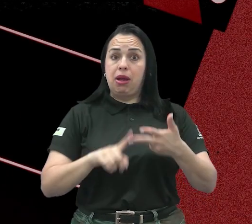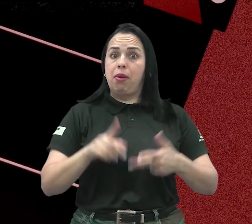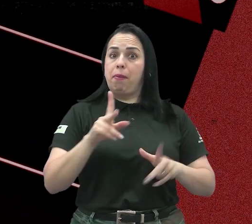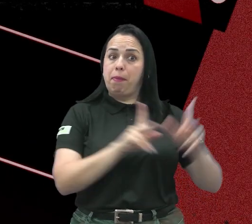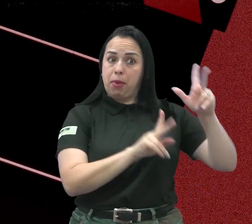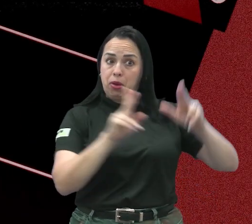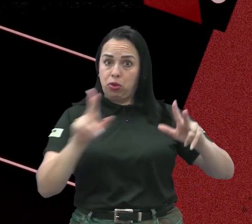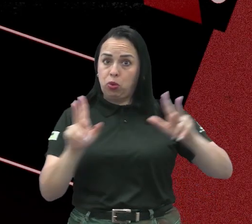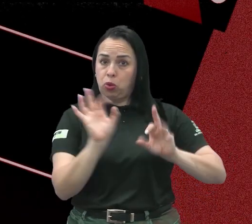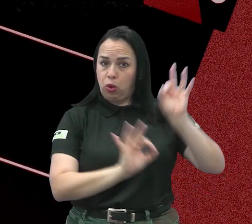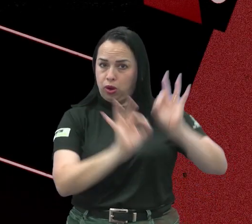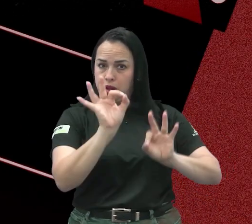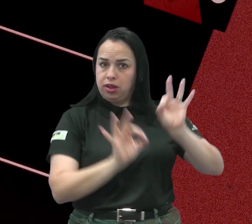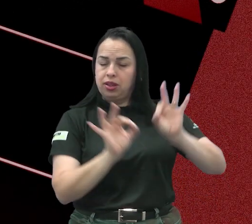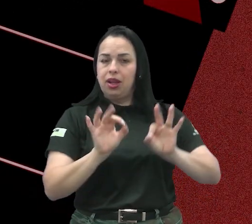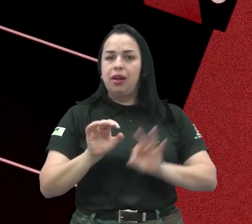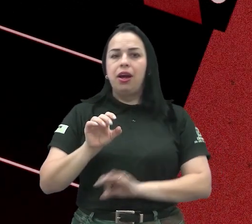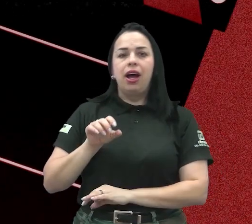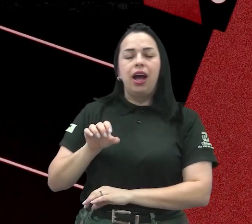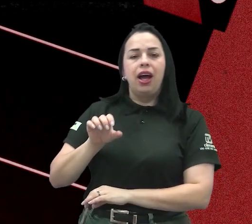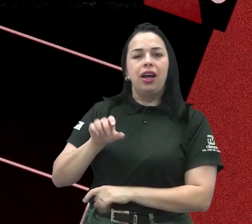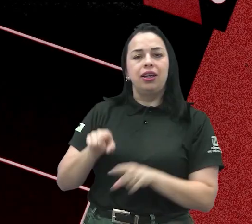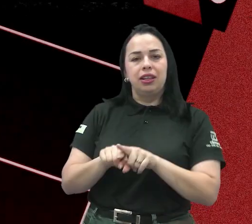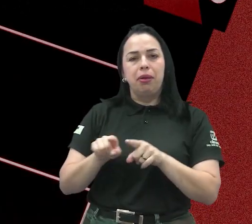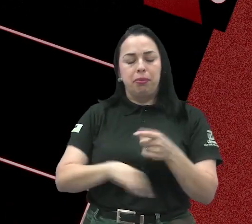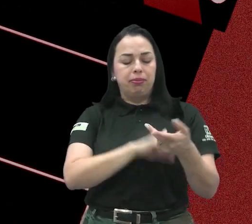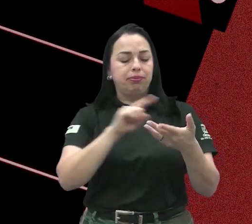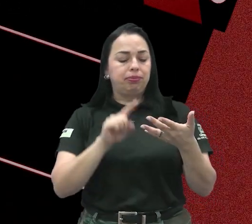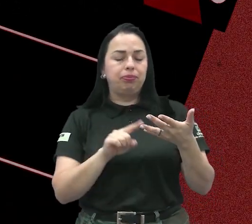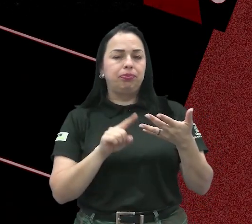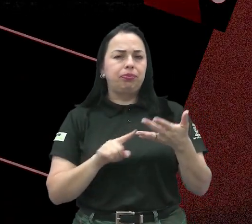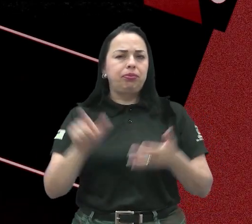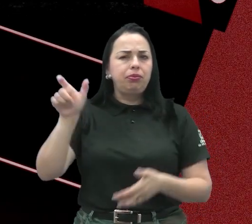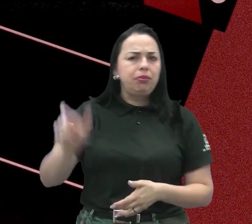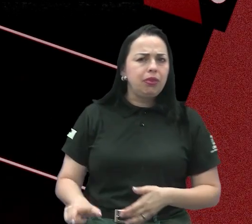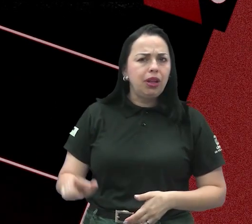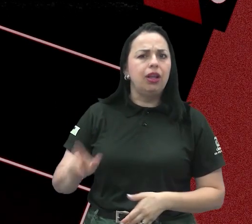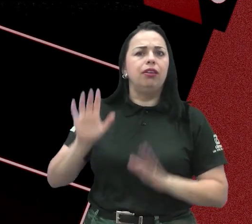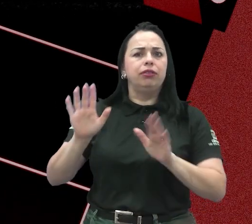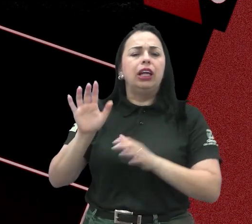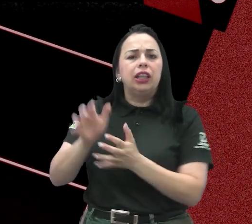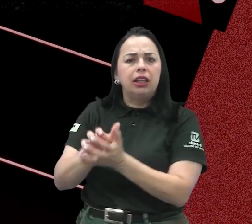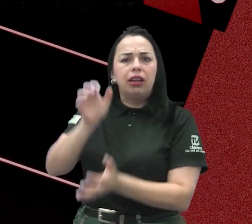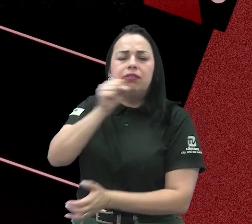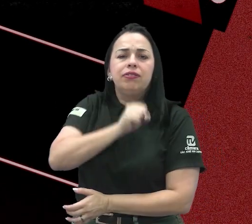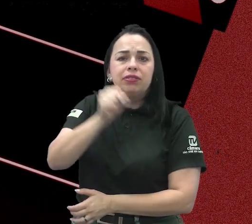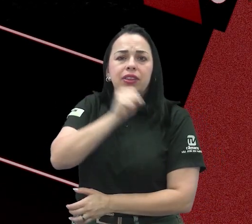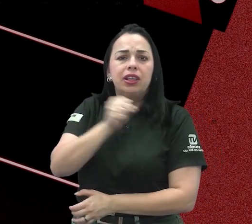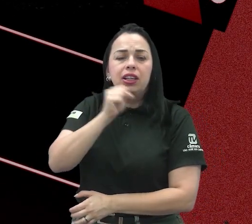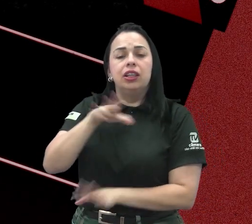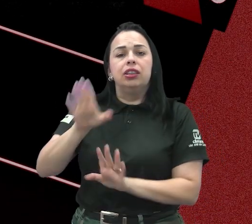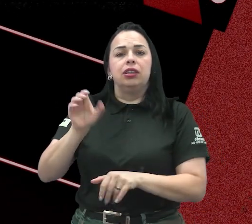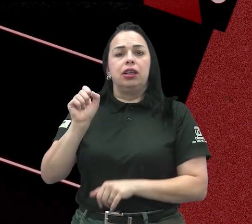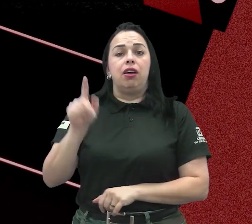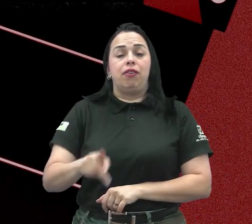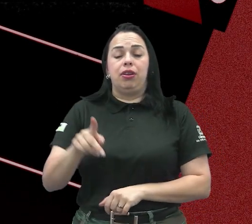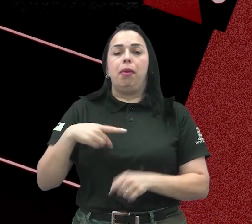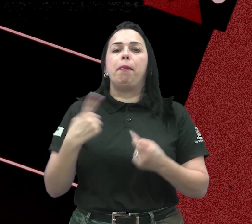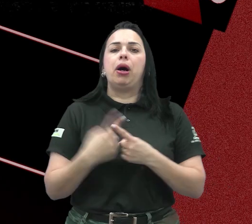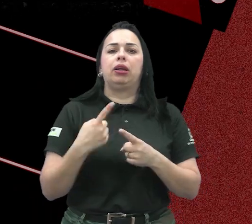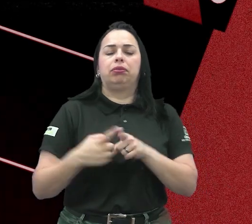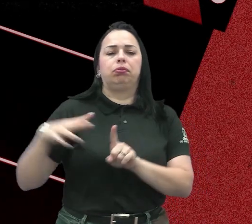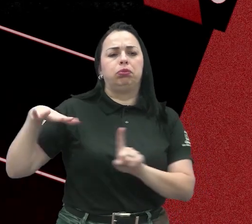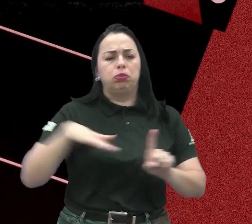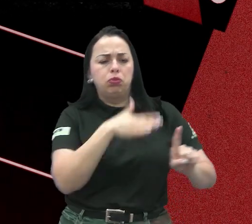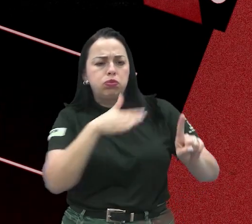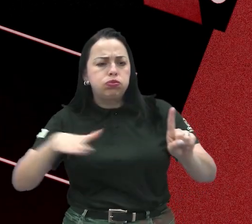o longa conta a história do piloto Sonny Hayes, um piloto veterano que se aposentou após um grave acidente na